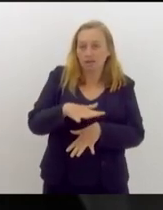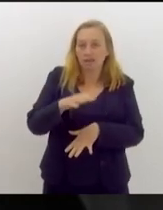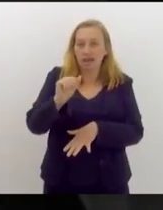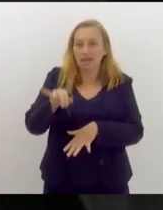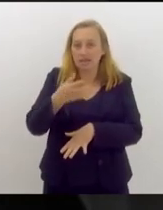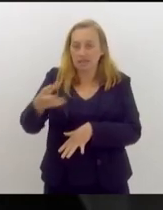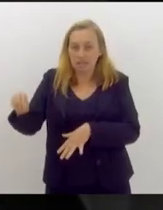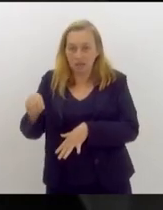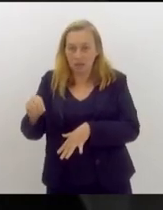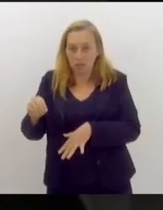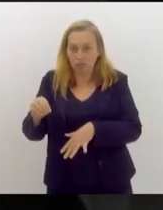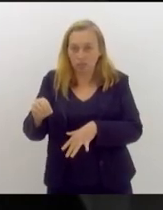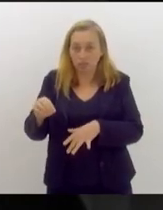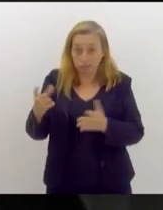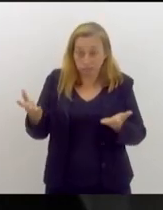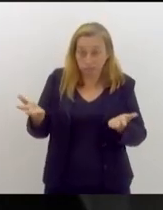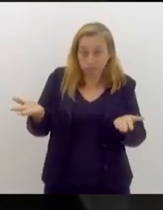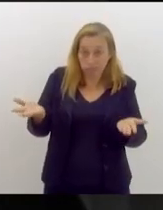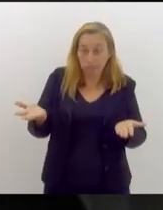ações ainda